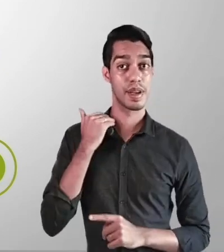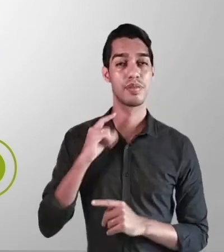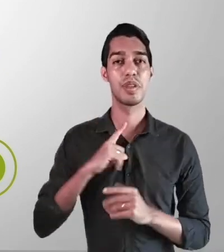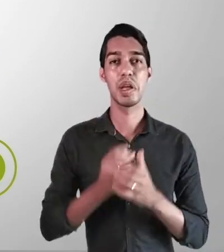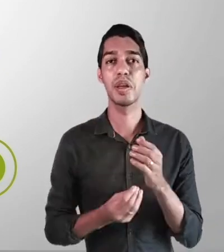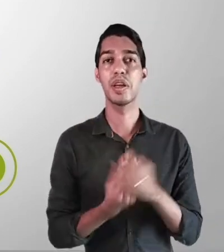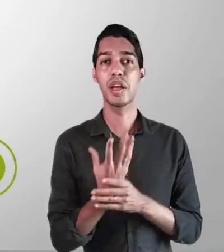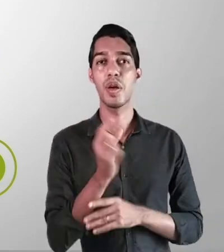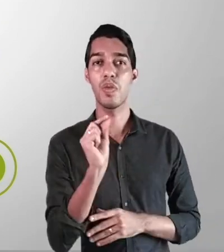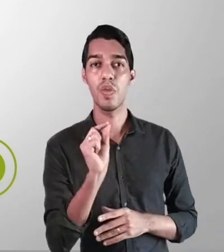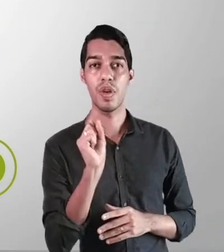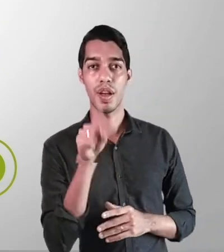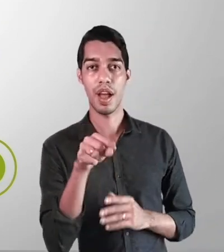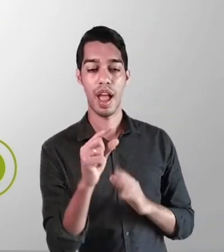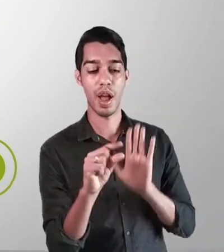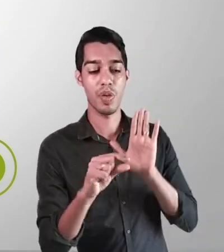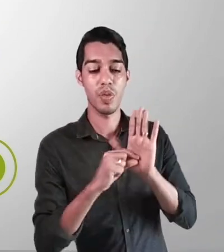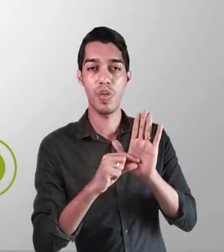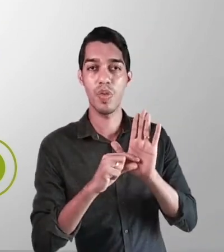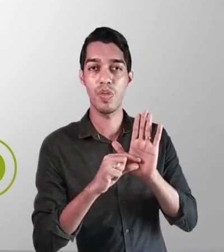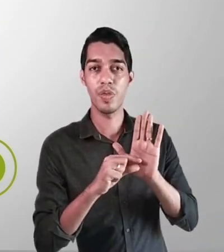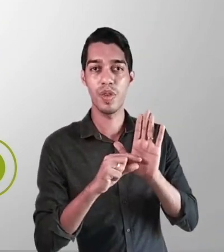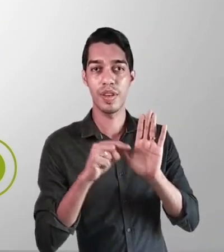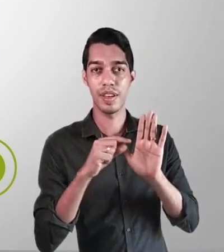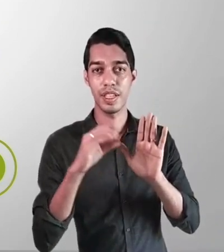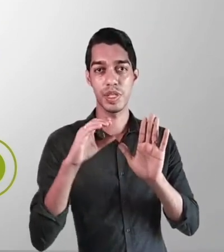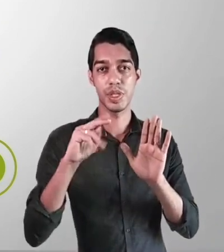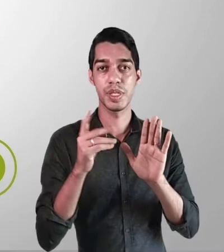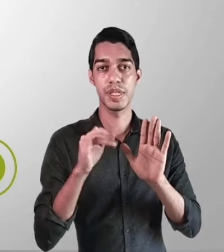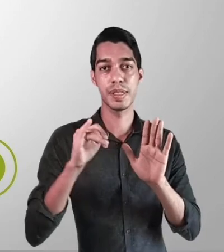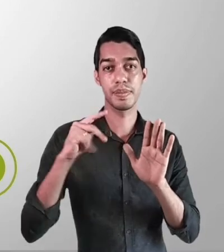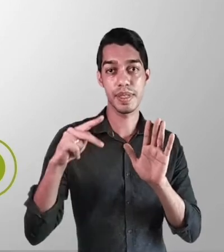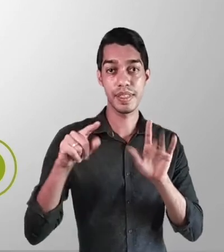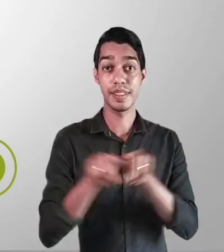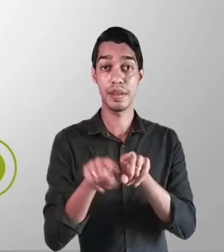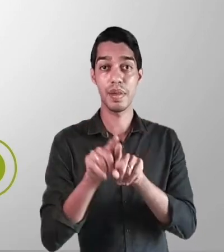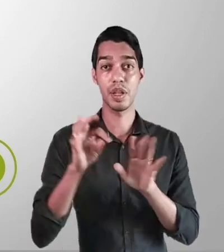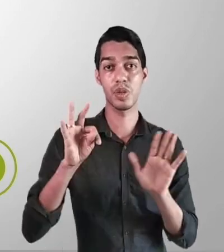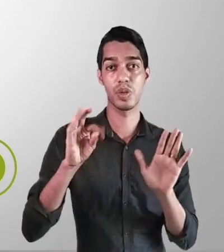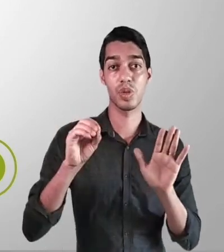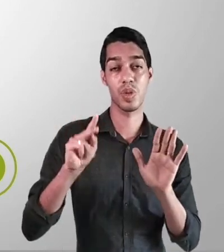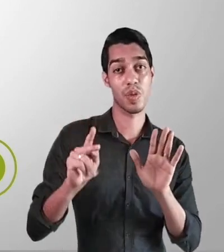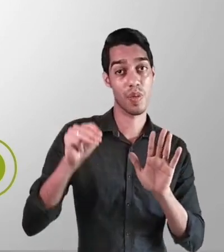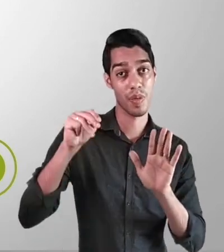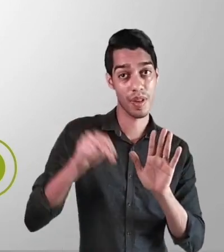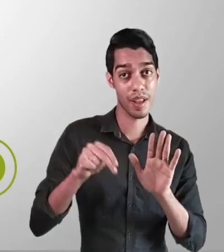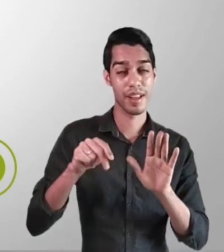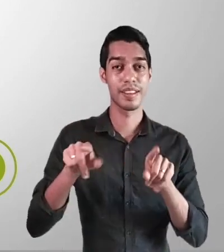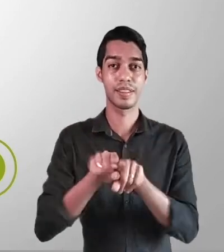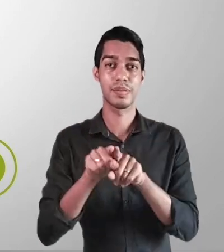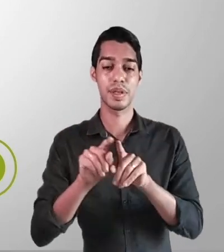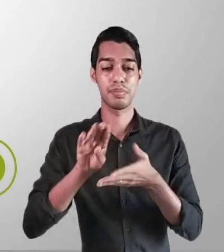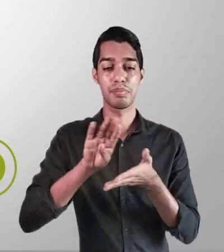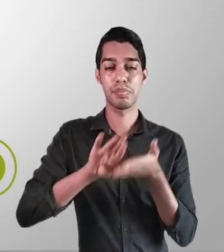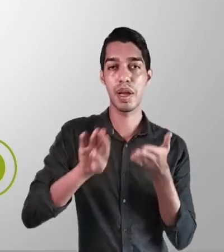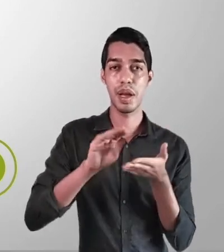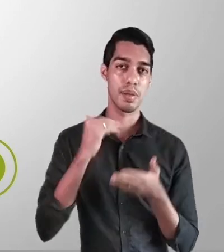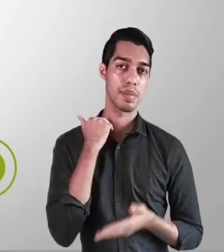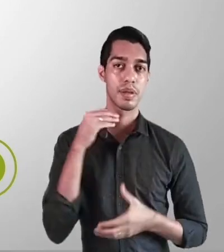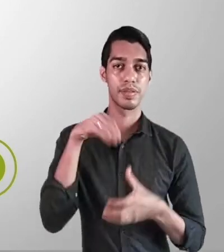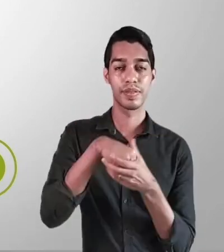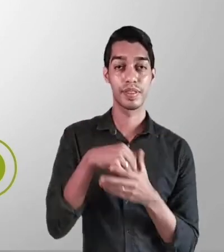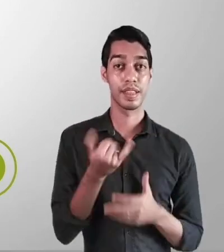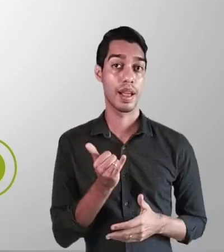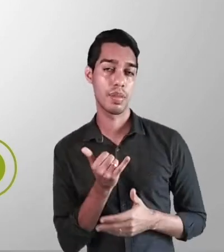de crédito, os tokens, a biometria, o banco na internet, o banco no celular. Então, a ideia é a